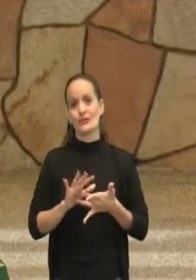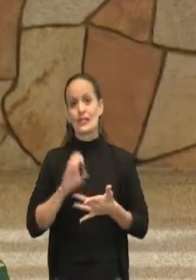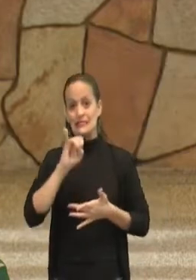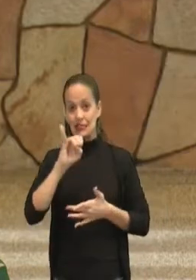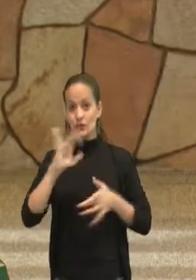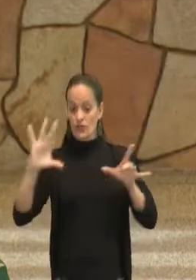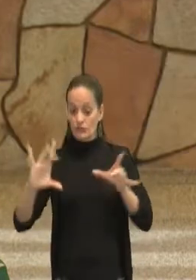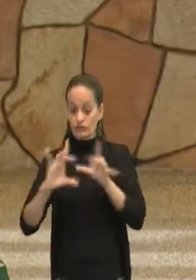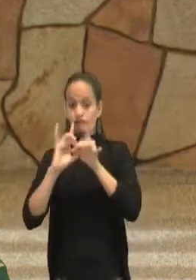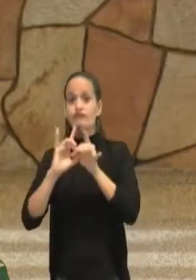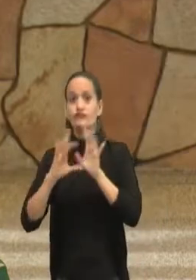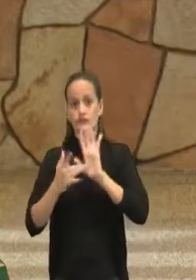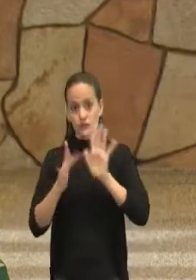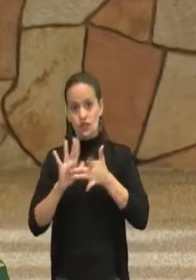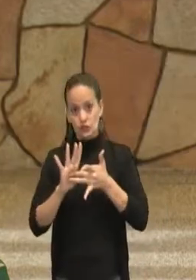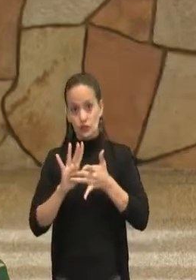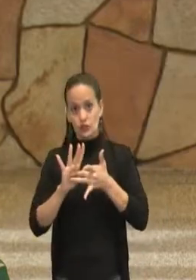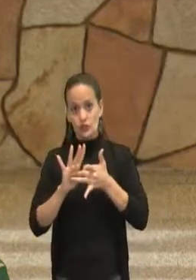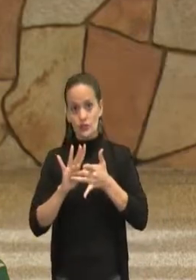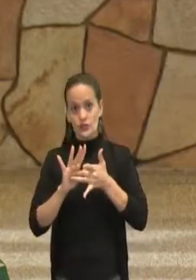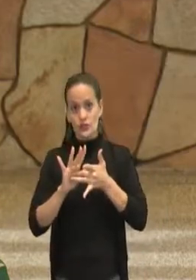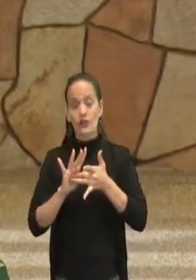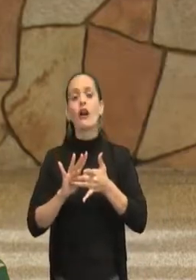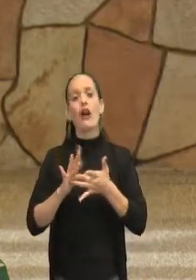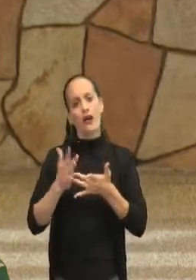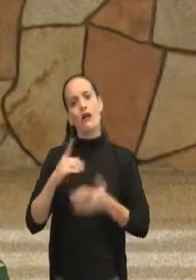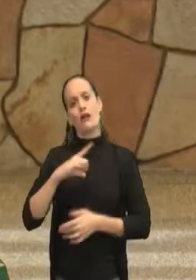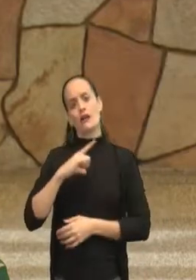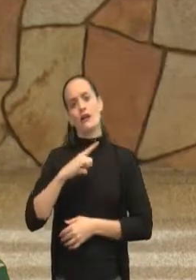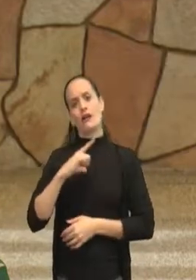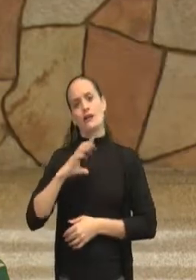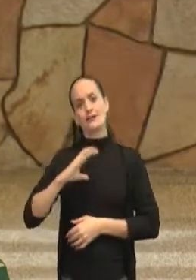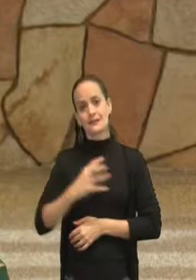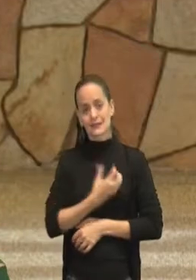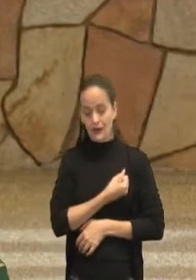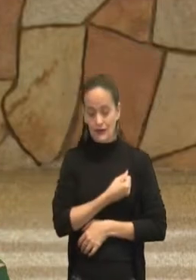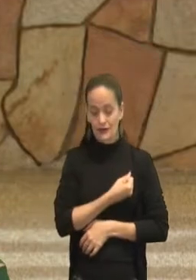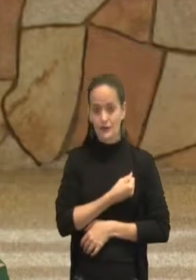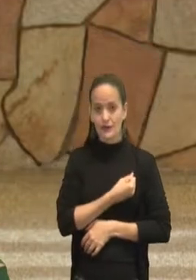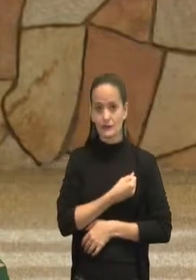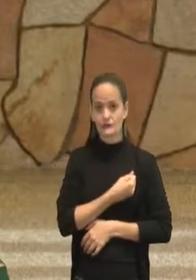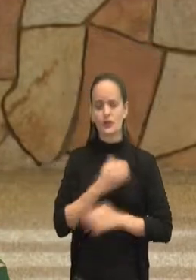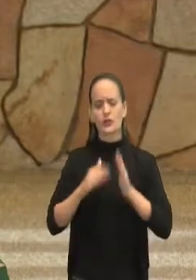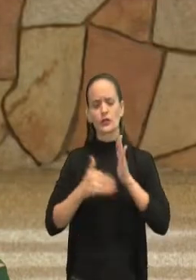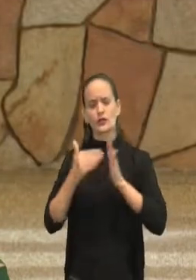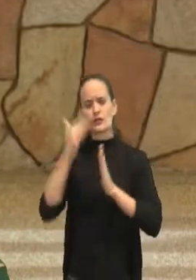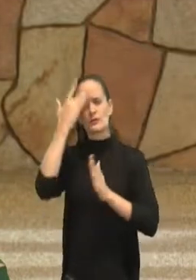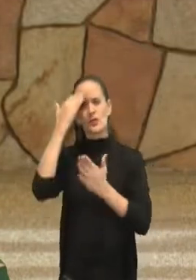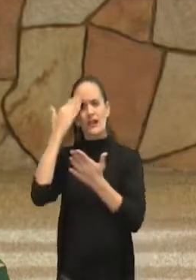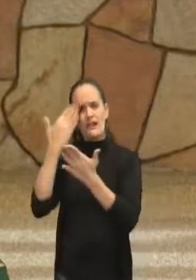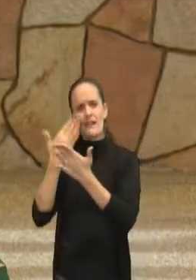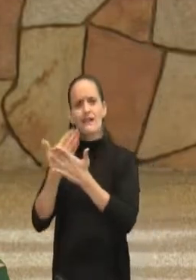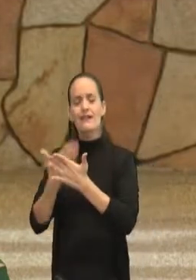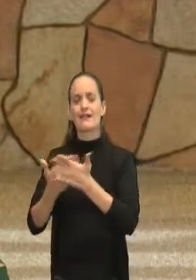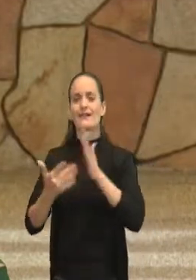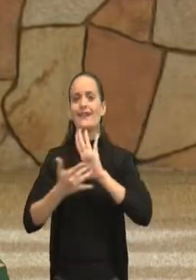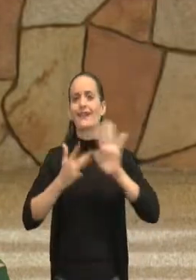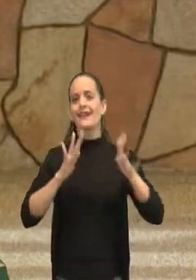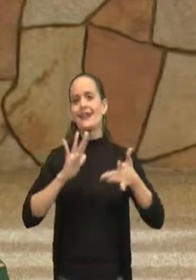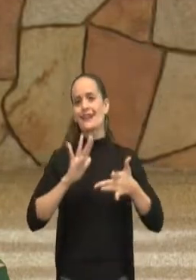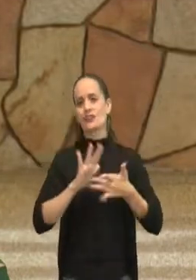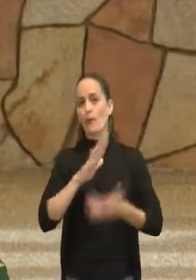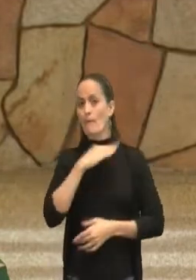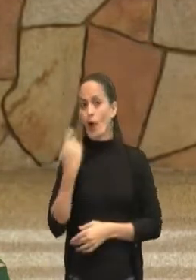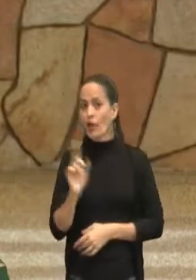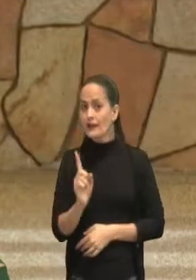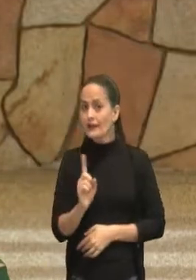Cristo, antes da fundação do mundo, já havia sido dito sobre esses: todo aquele que crê em Cristo não vai perecer,